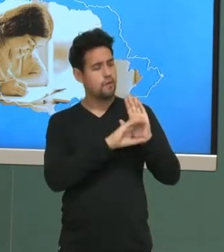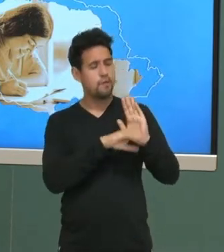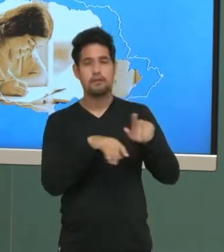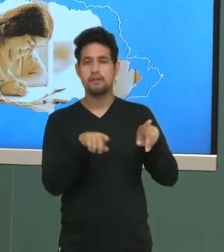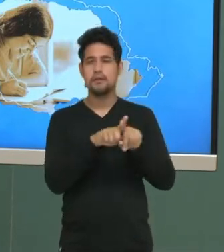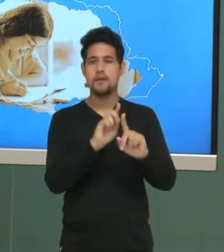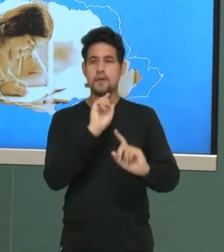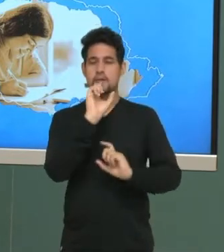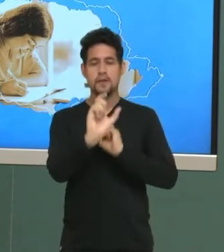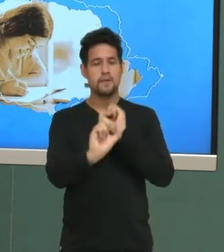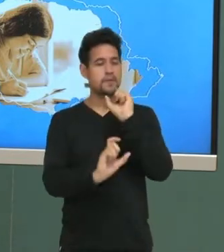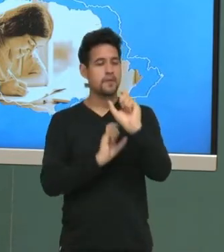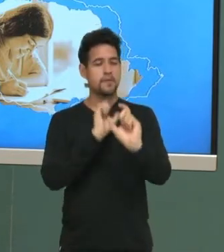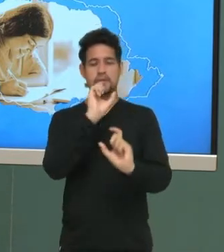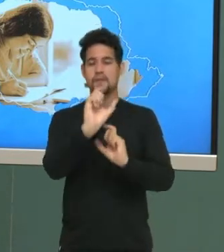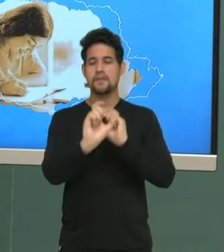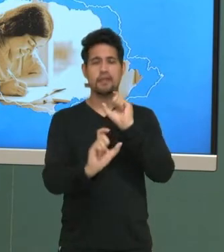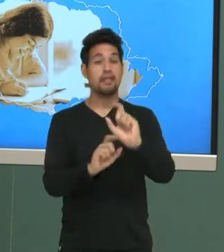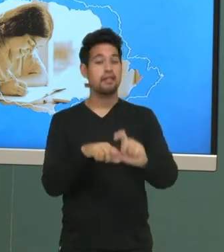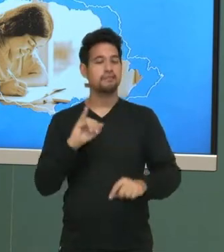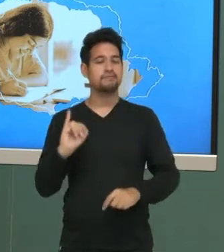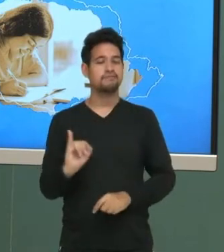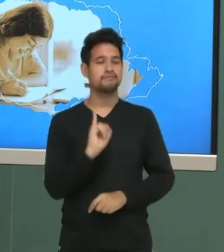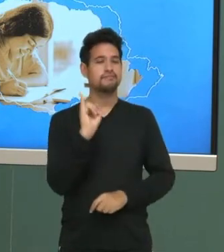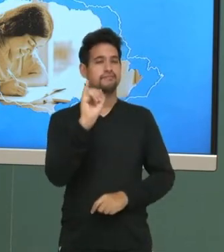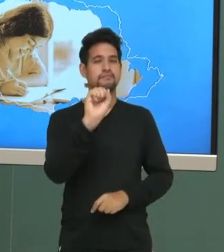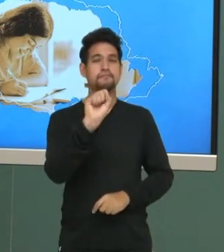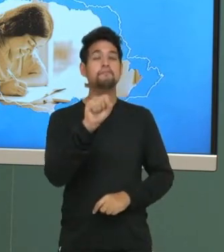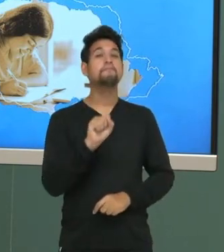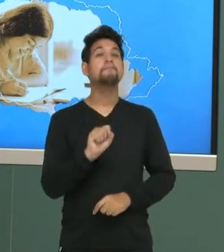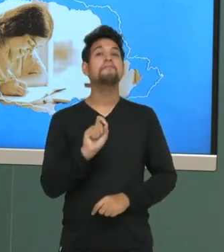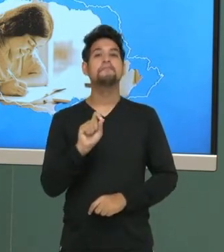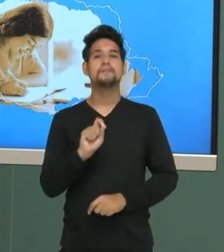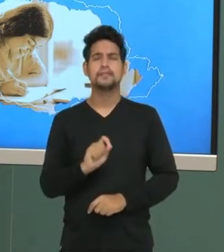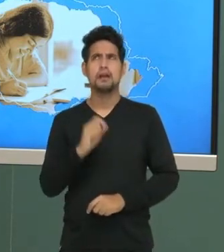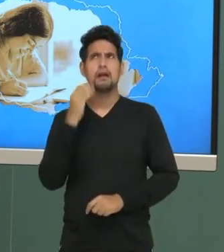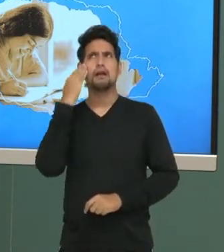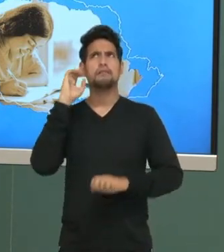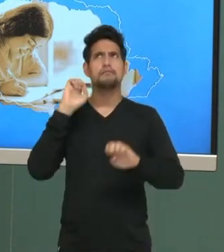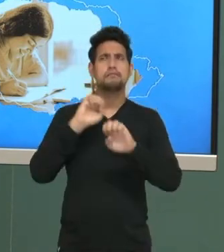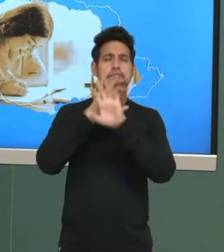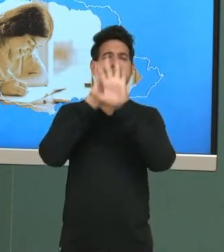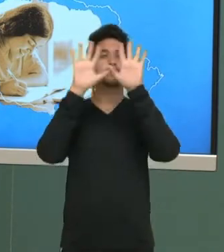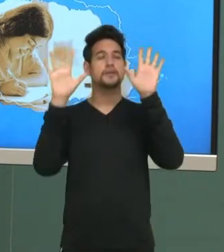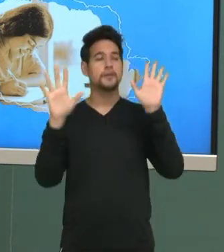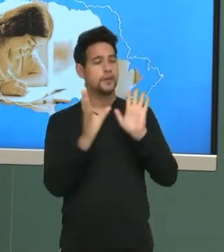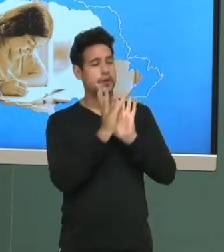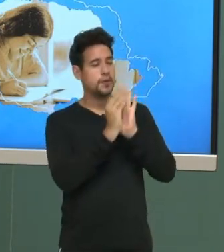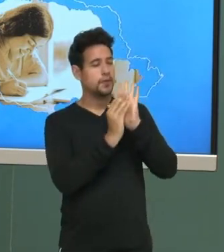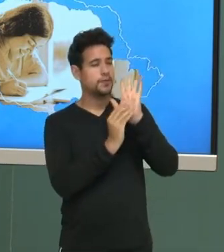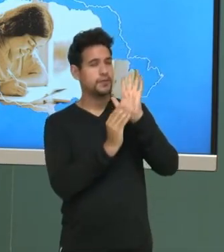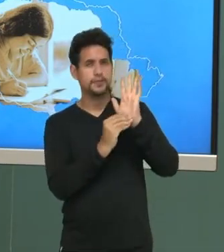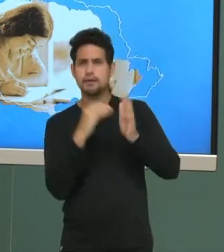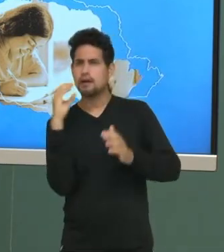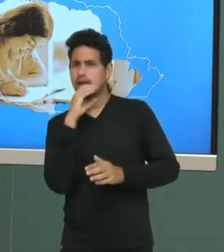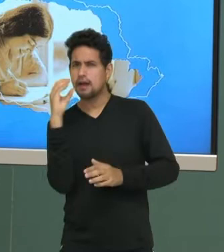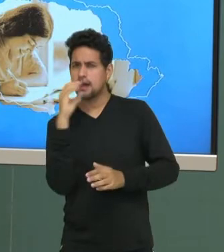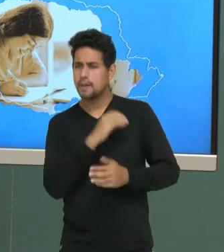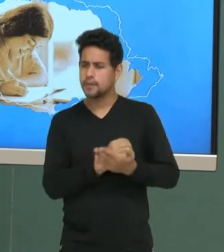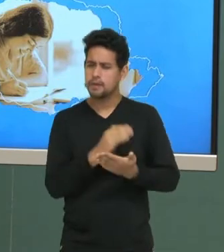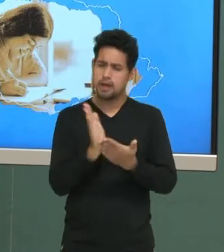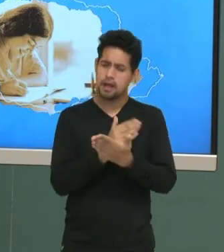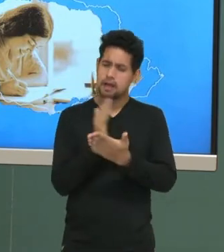de palavras que são muito importantes para o entendimento desse conteúdo. Então, corre lá! Pega o seu